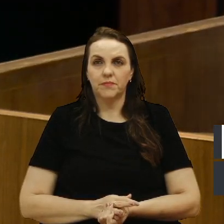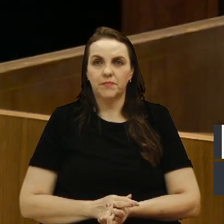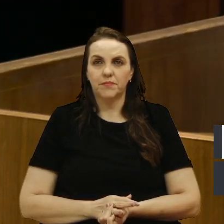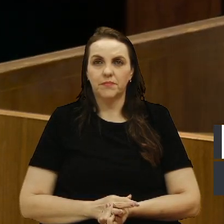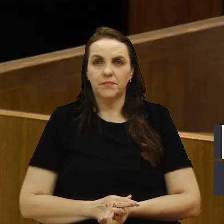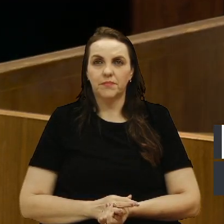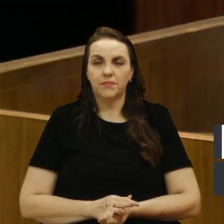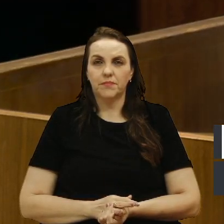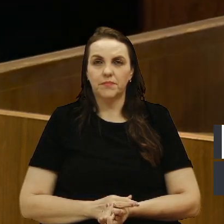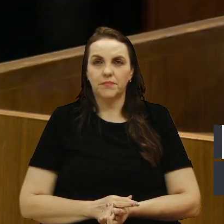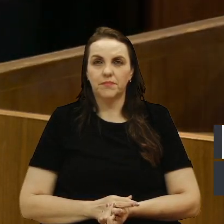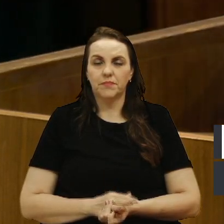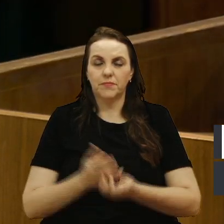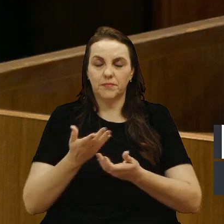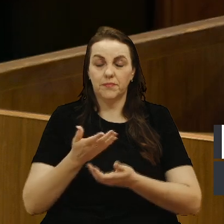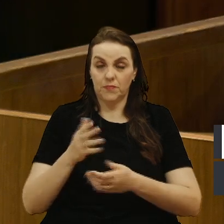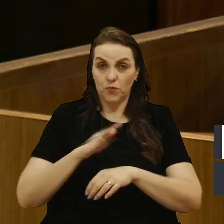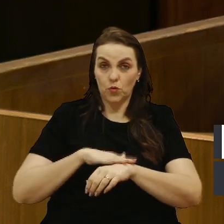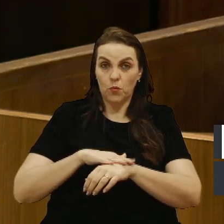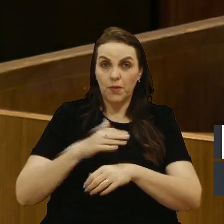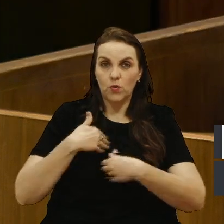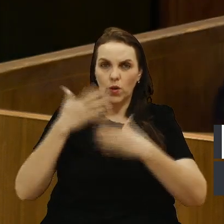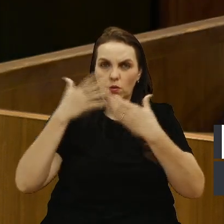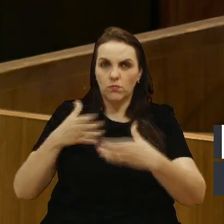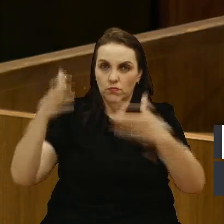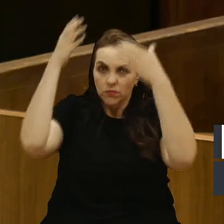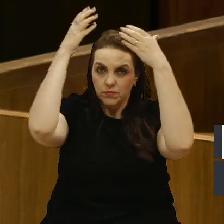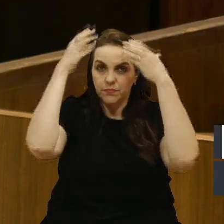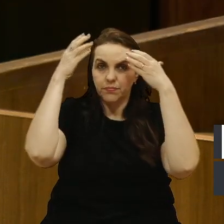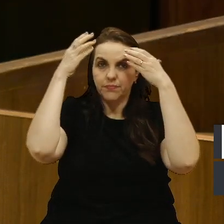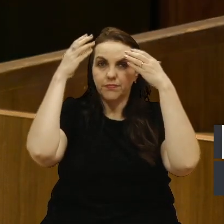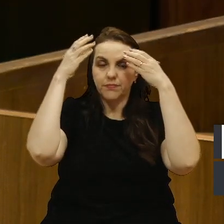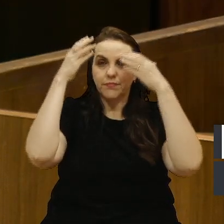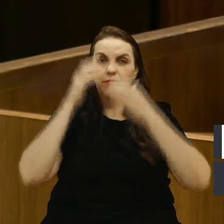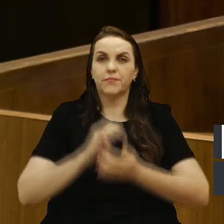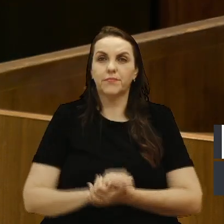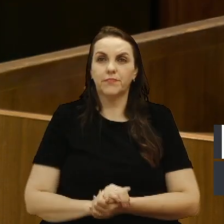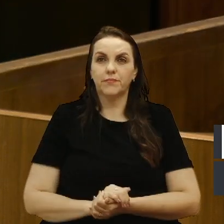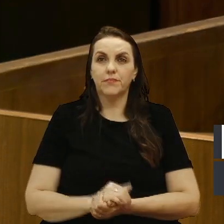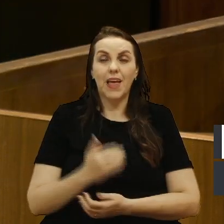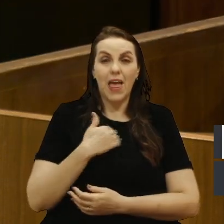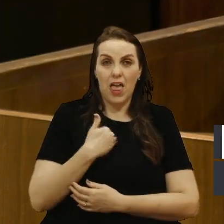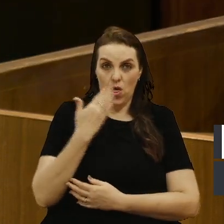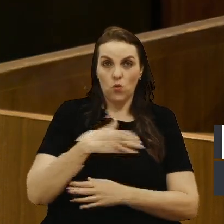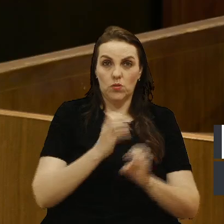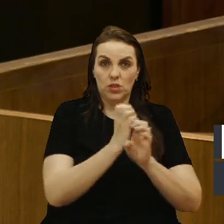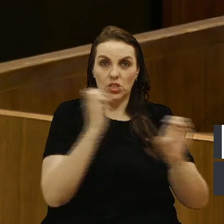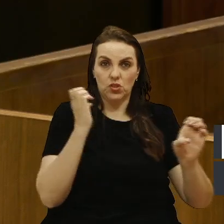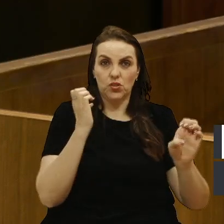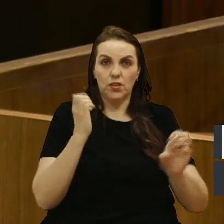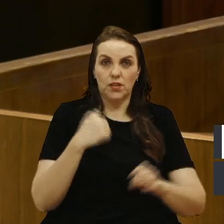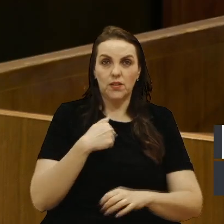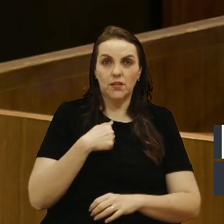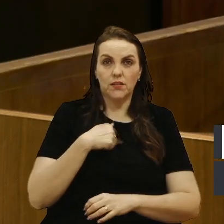Quando eu coloco esse capacete, eu sou engenheira?